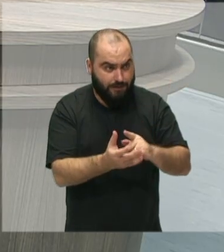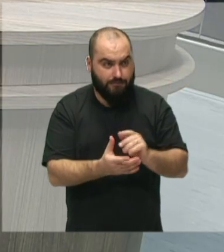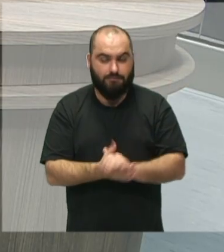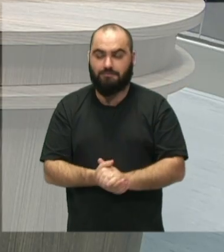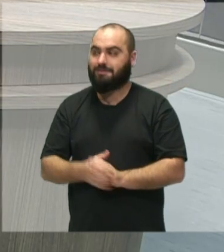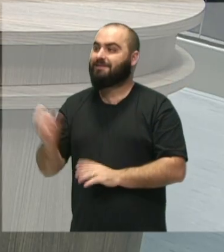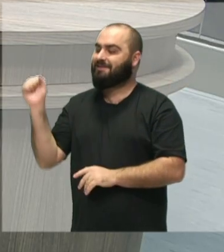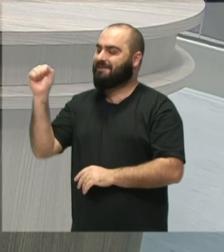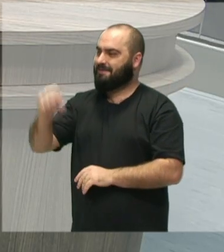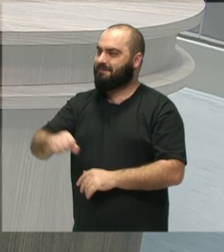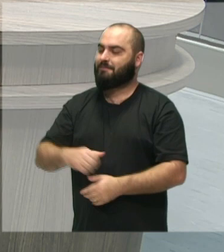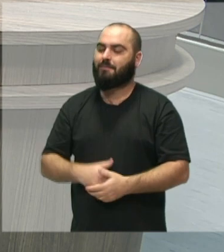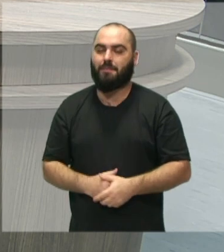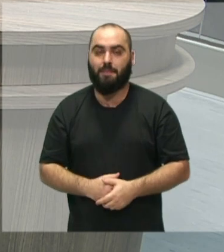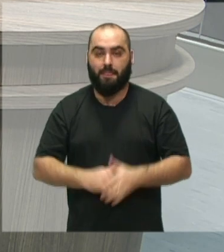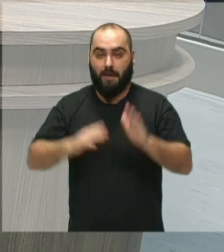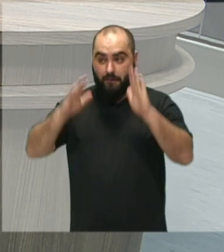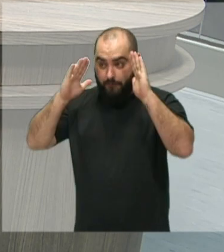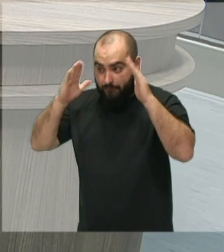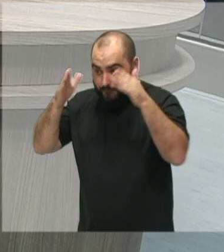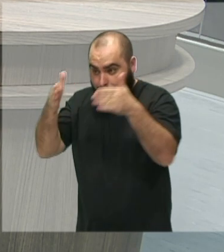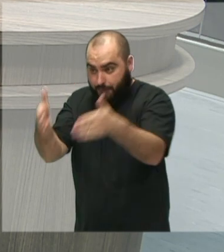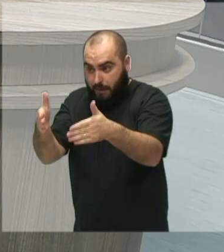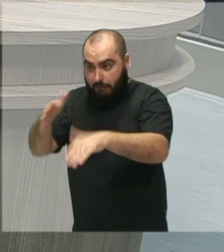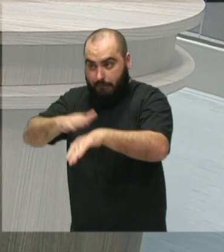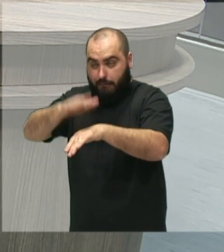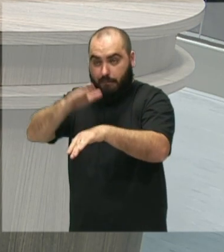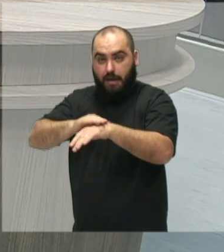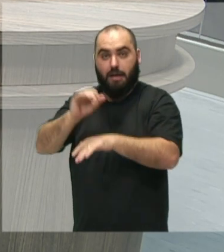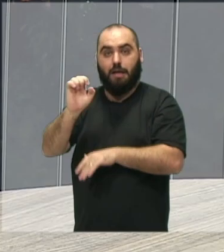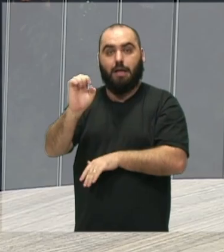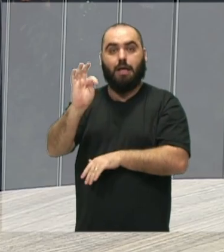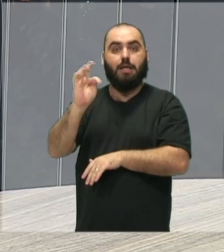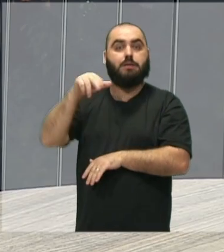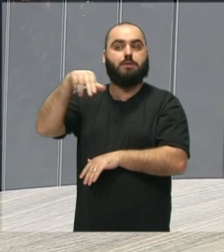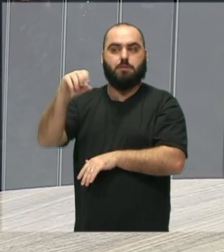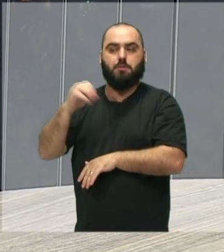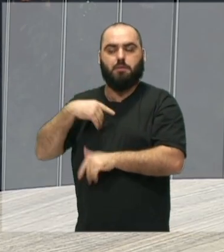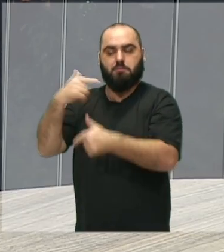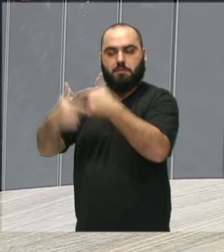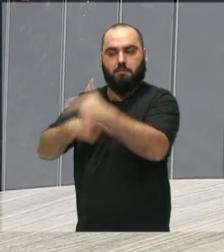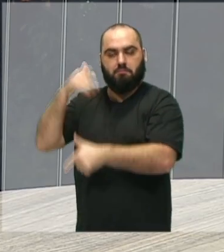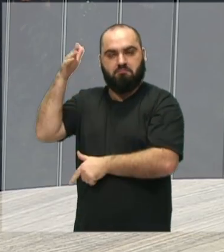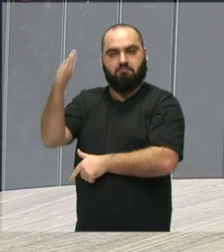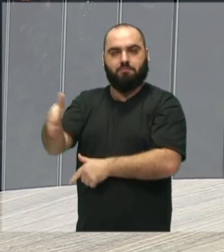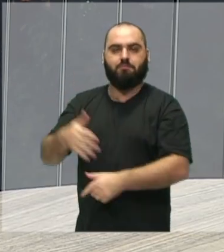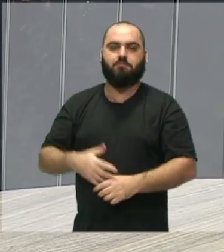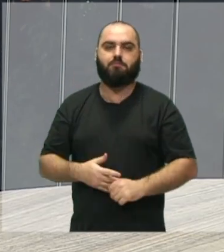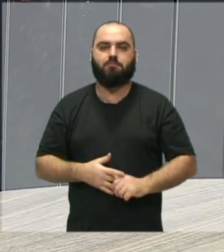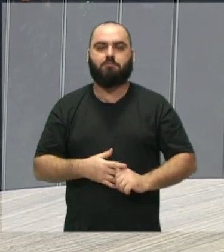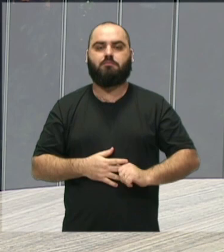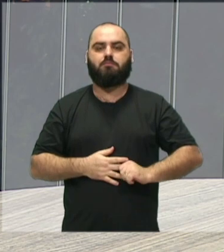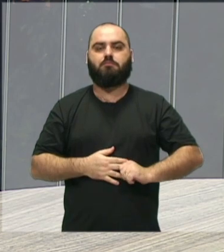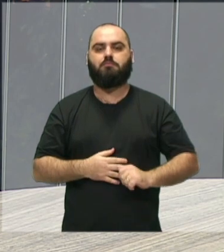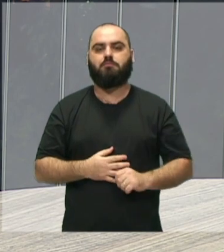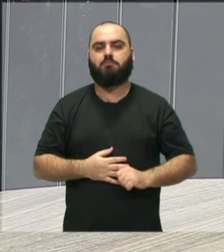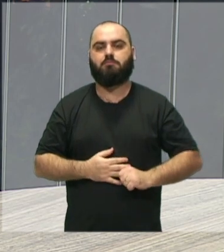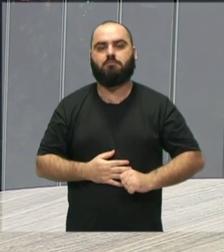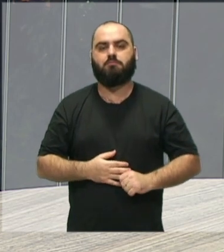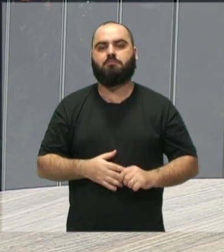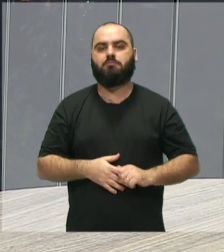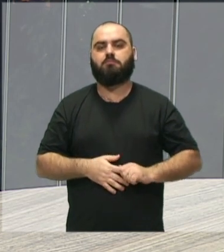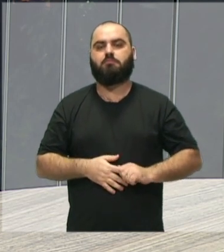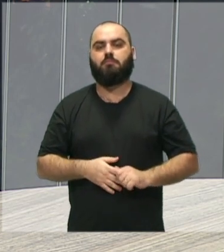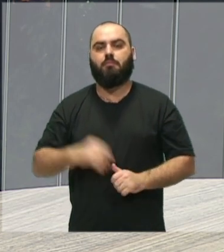Então, eu vou focar mais no Etno, né, que é onde eu atuo. Ele é importante justamente por ter relação